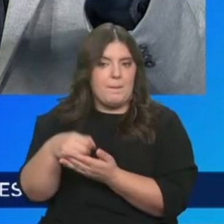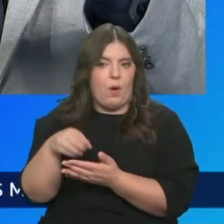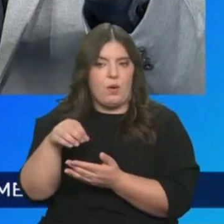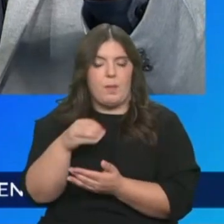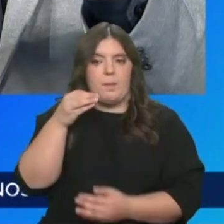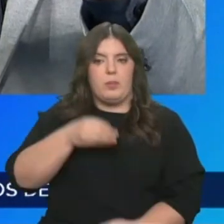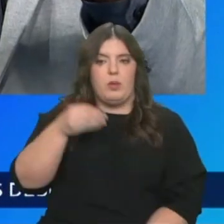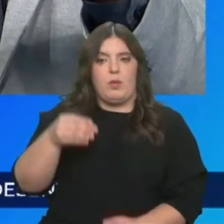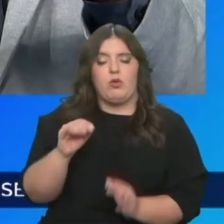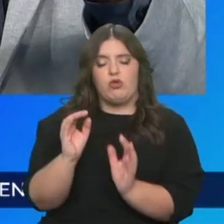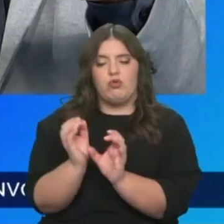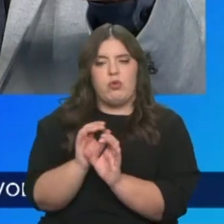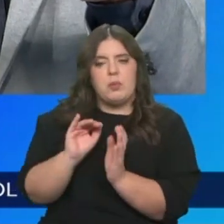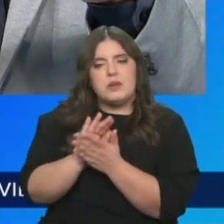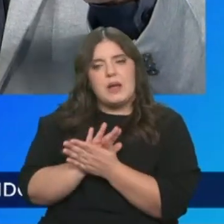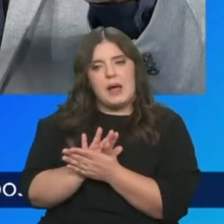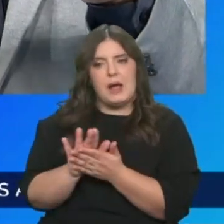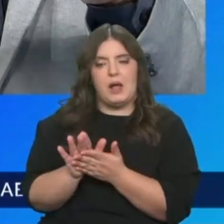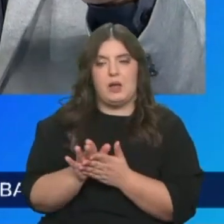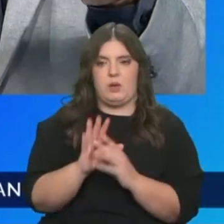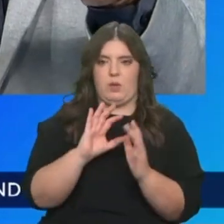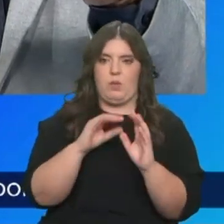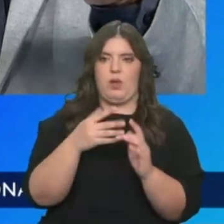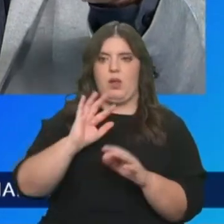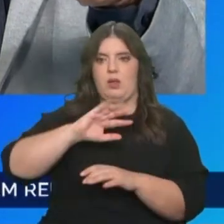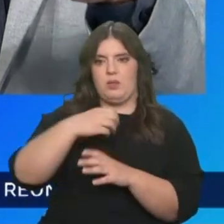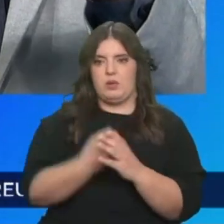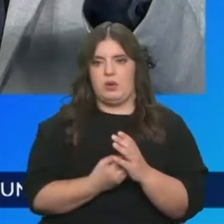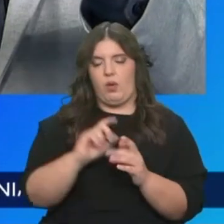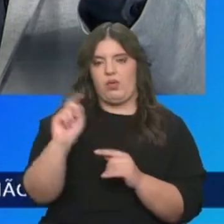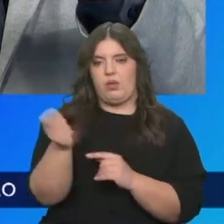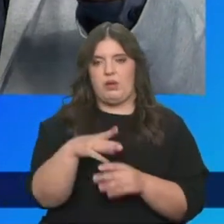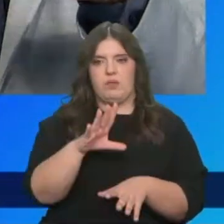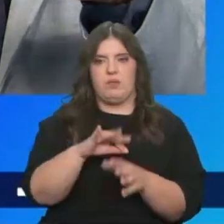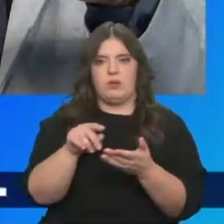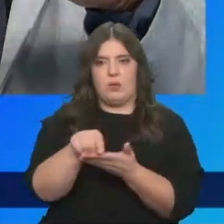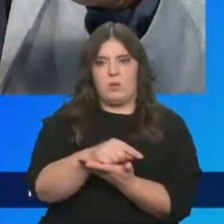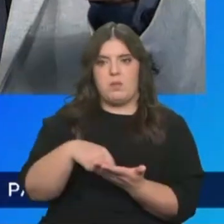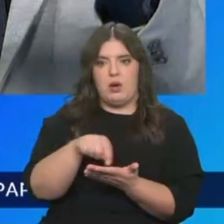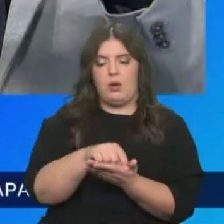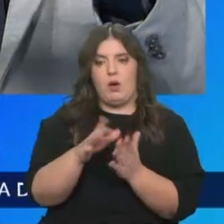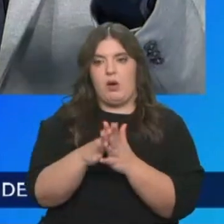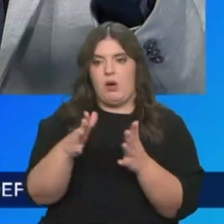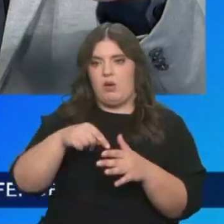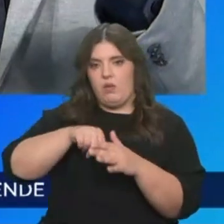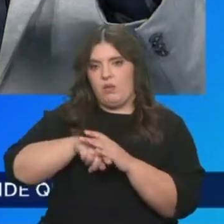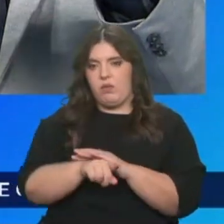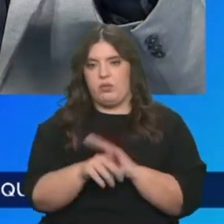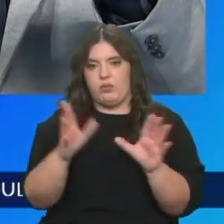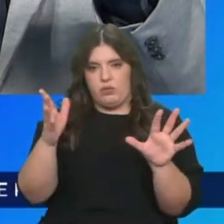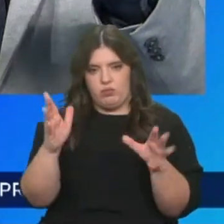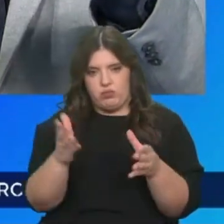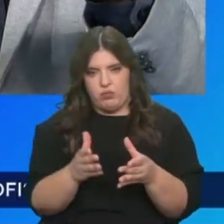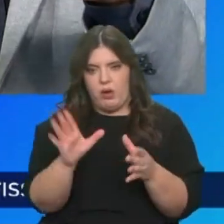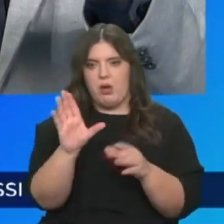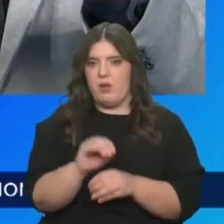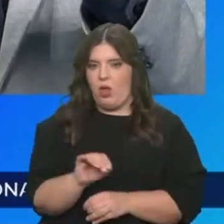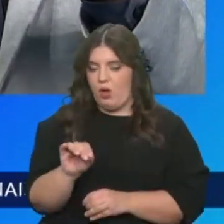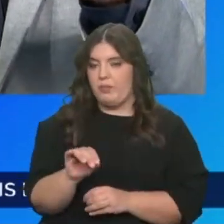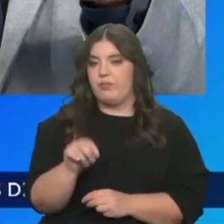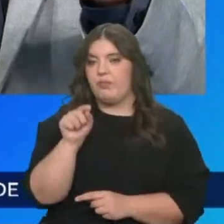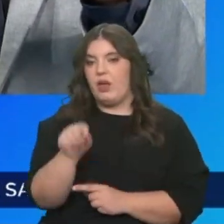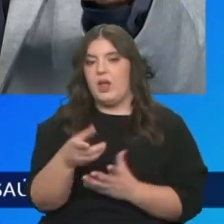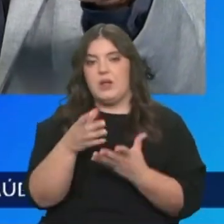bocadinho mais pequenininho, mais raso. A bola de basquetebol, a bola de ténis faz um poço muito maior, faz um funil muito maior.